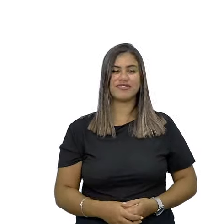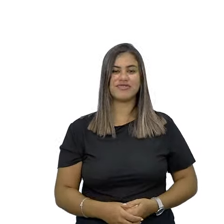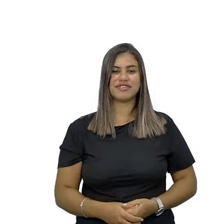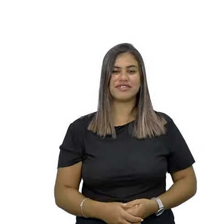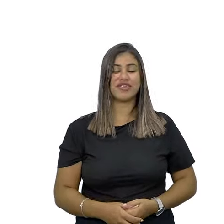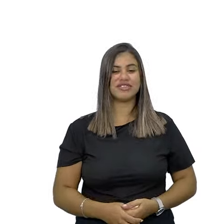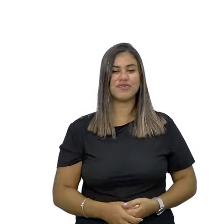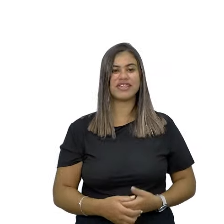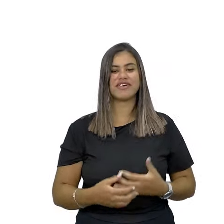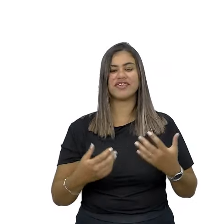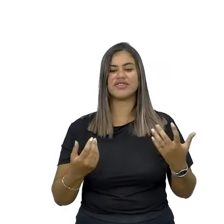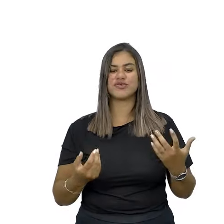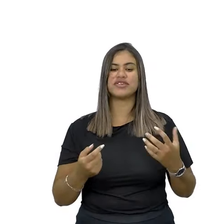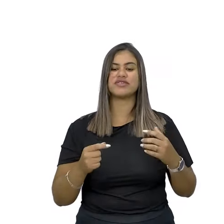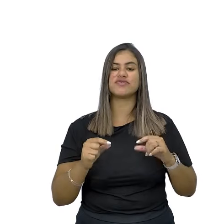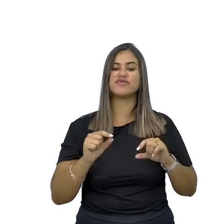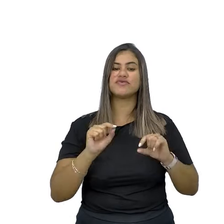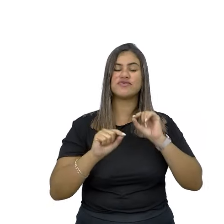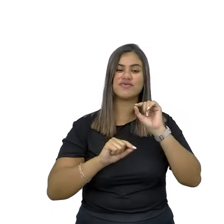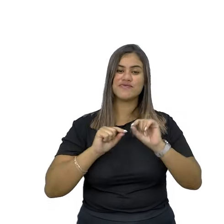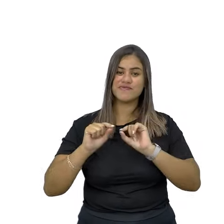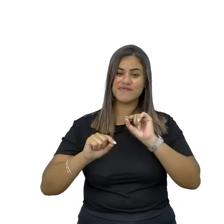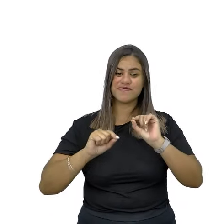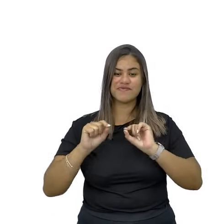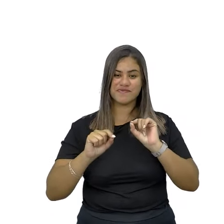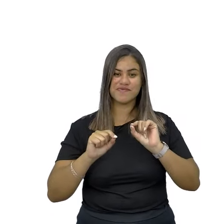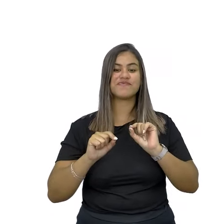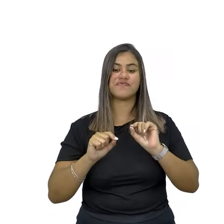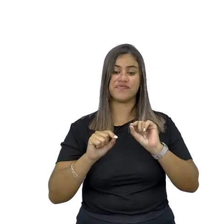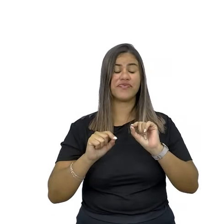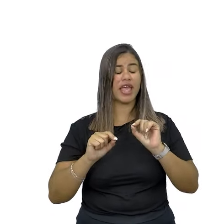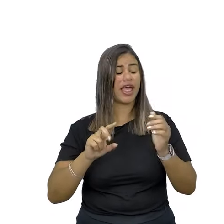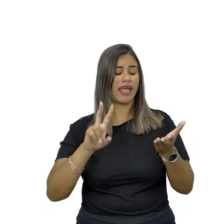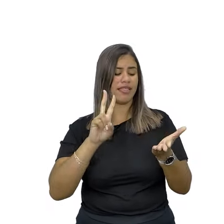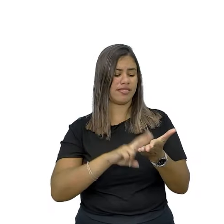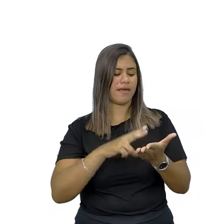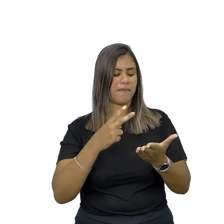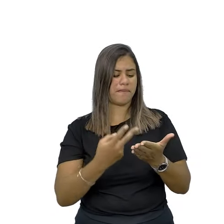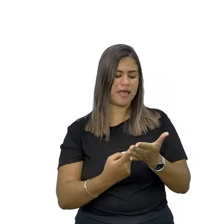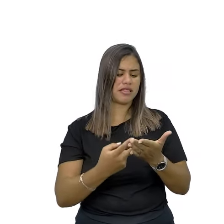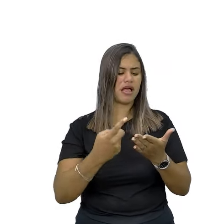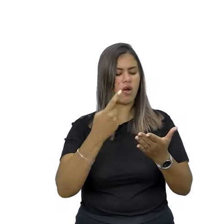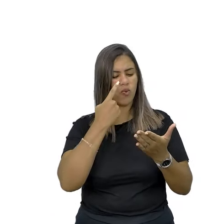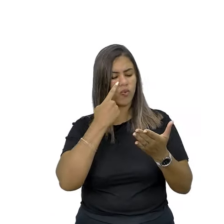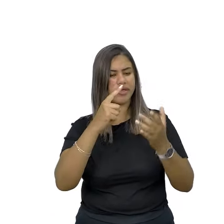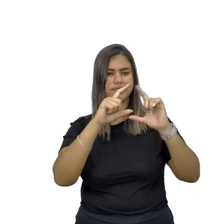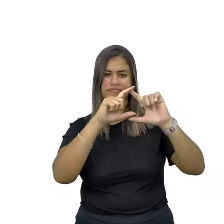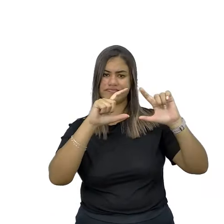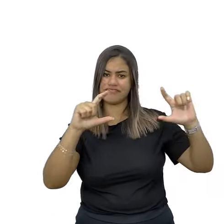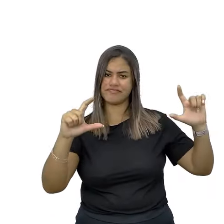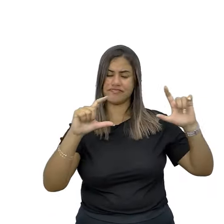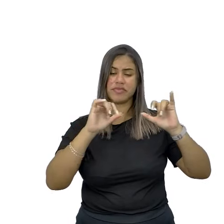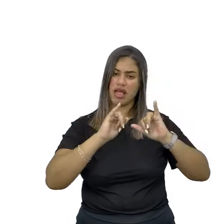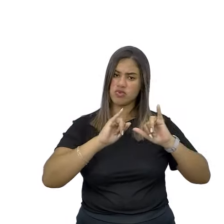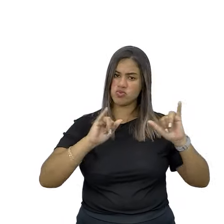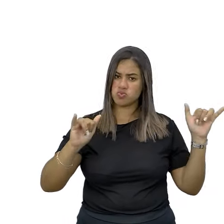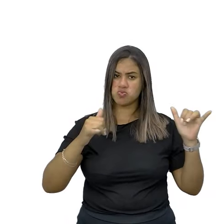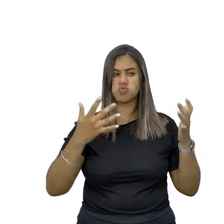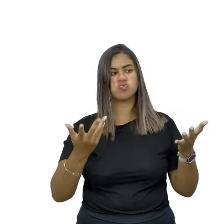leitura, a escrita do nosso estudante, a interpretação dos enunciados, a